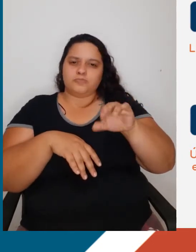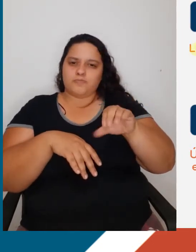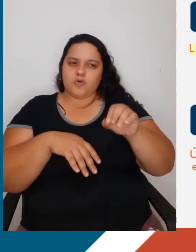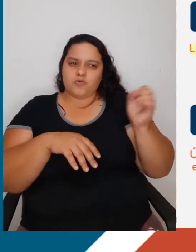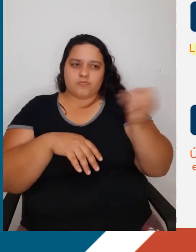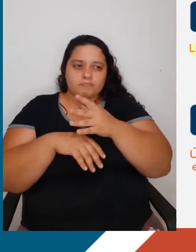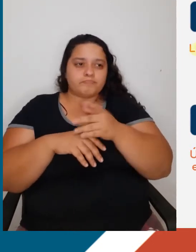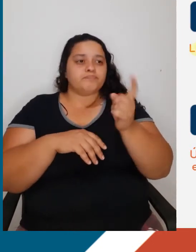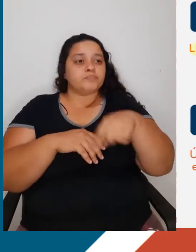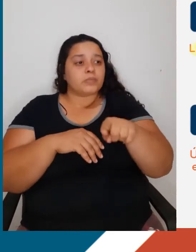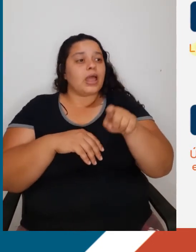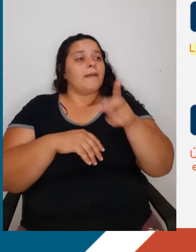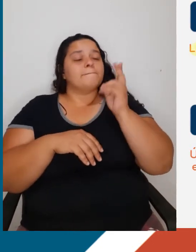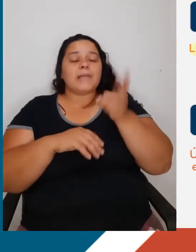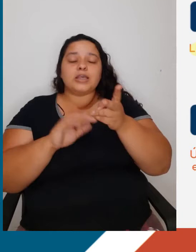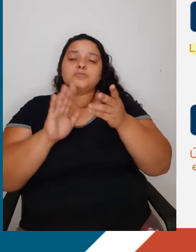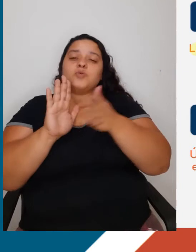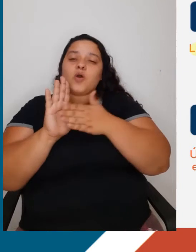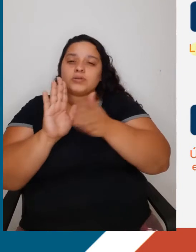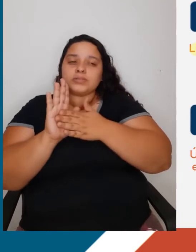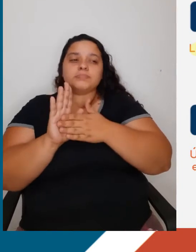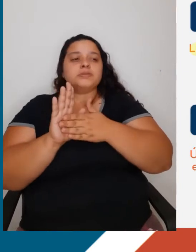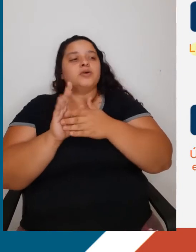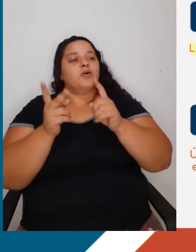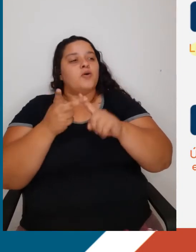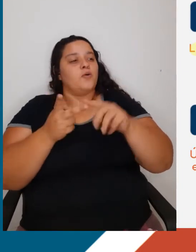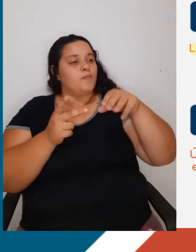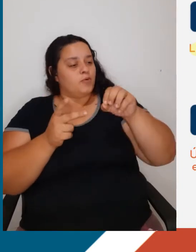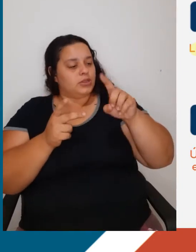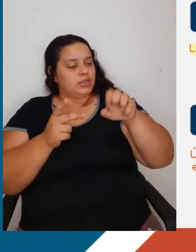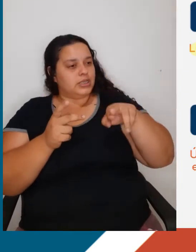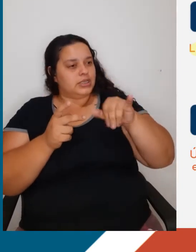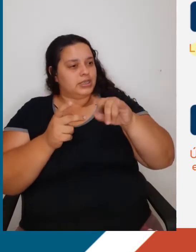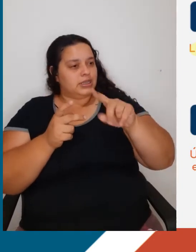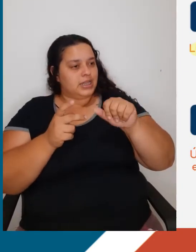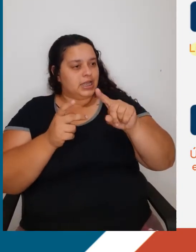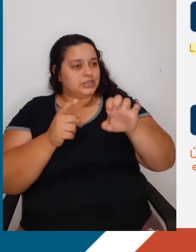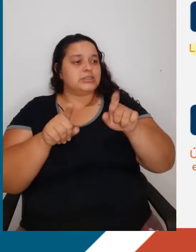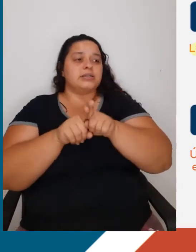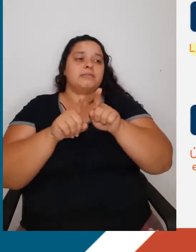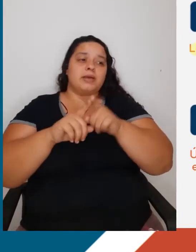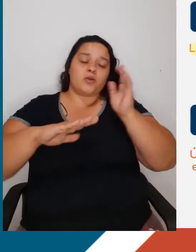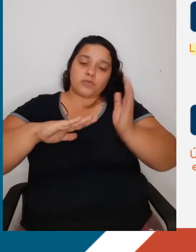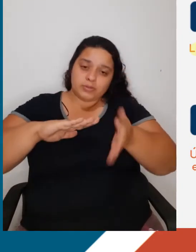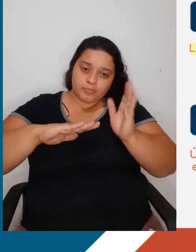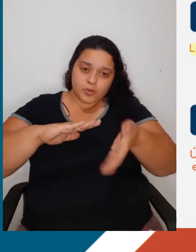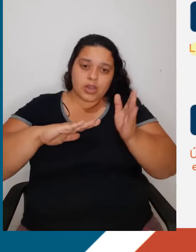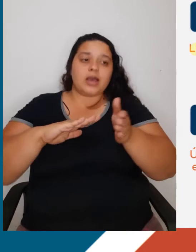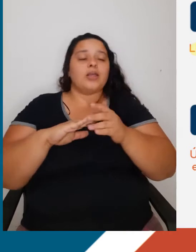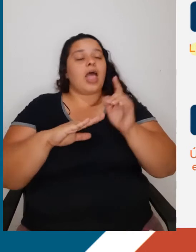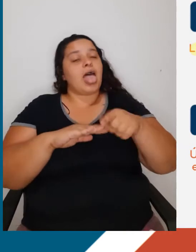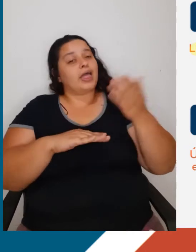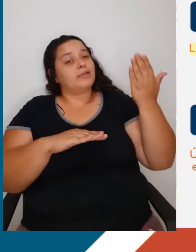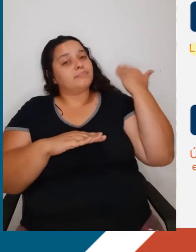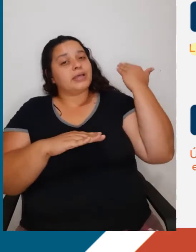essas nomenclaturas. Até a própria concepção de modernidade e contemporaneidade é questionável, já que o que é moderno ou contemporâneo em